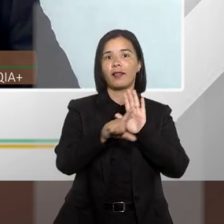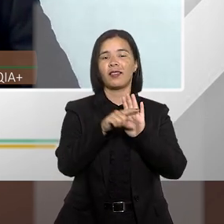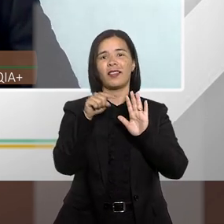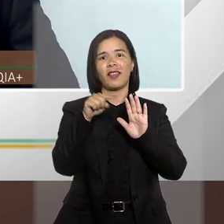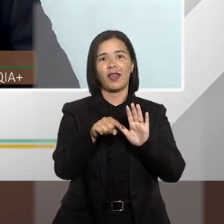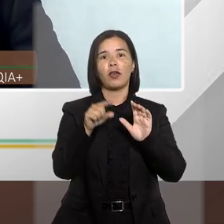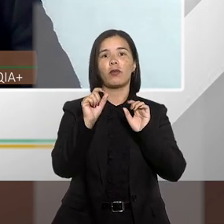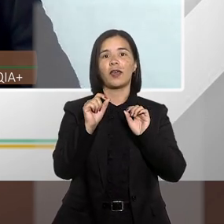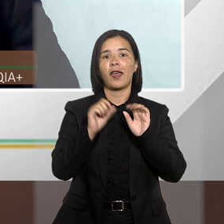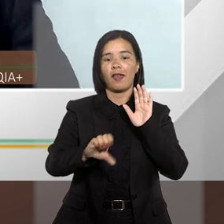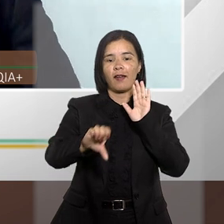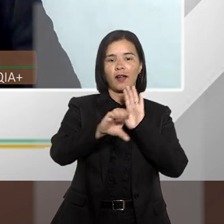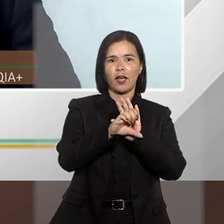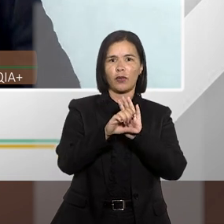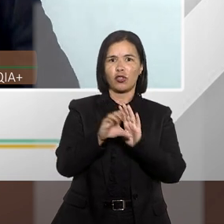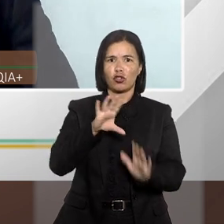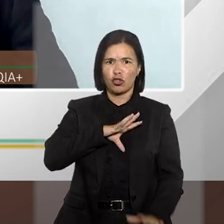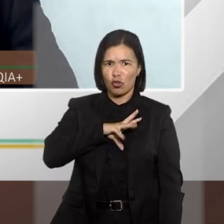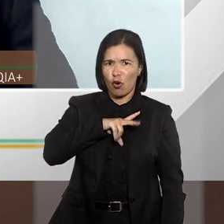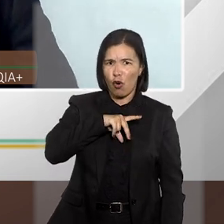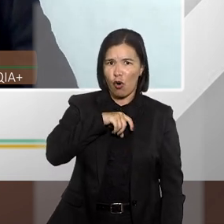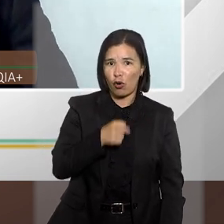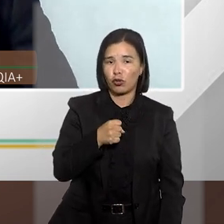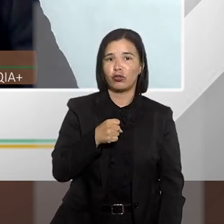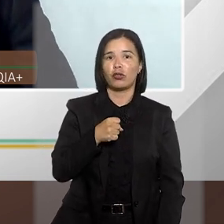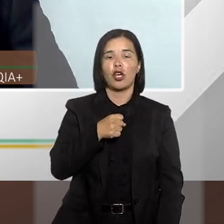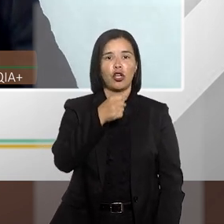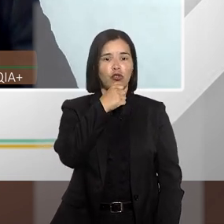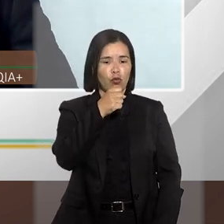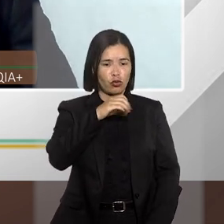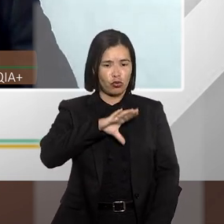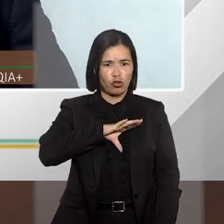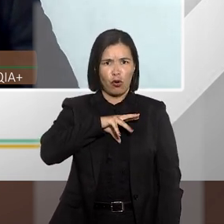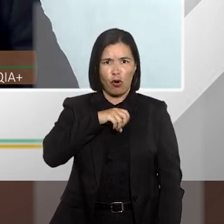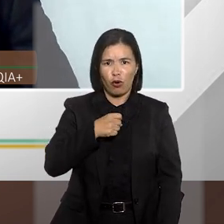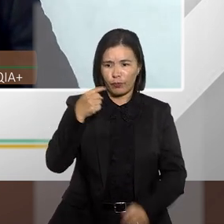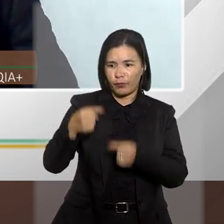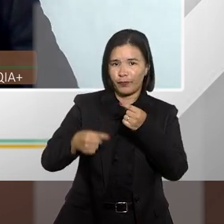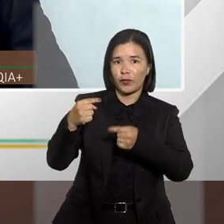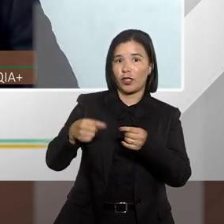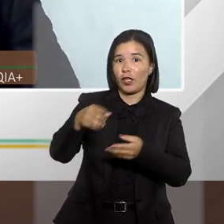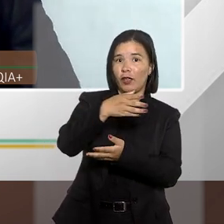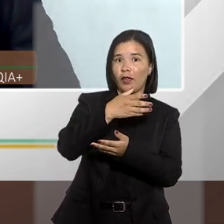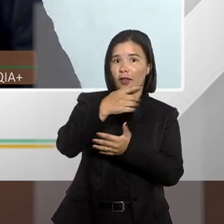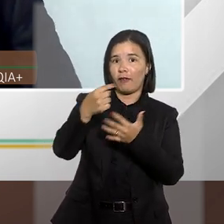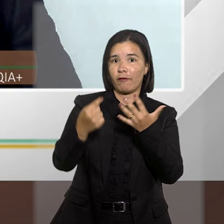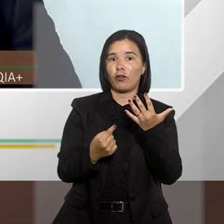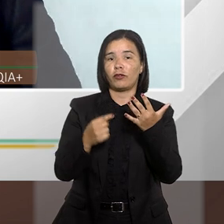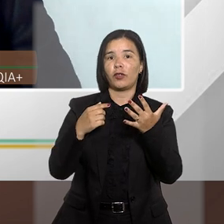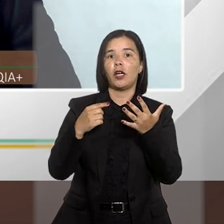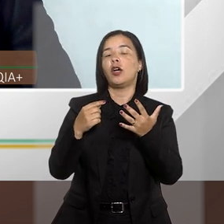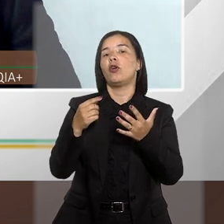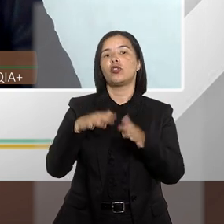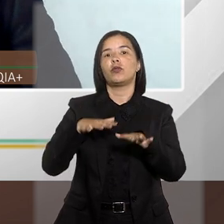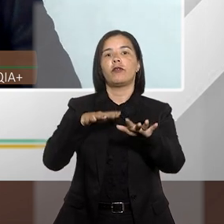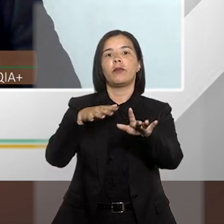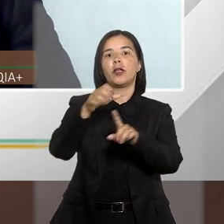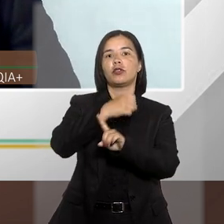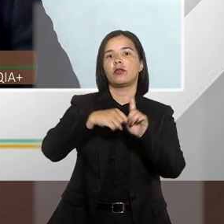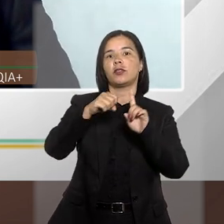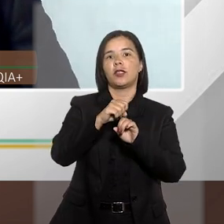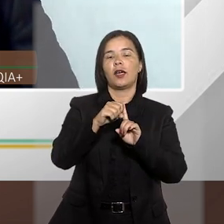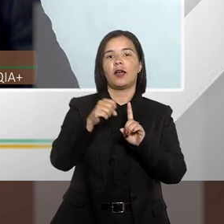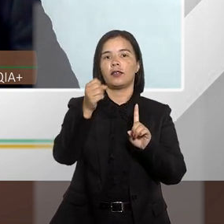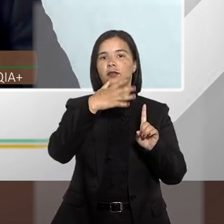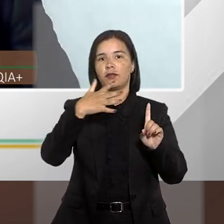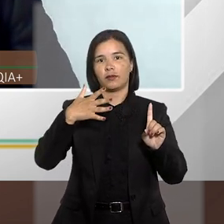de ódio ou sobre discursos de ódio ou sobre situações que envolvam segmentos sociais como segmento social